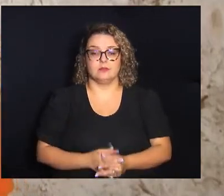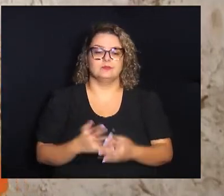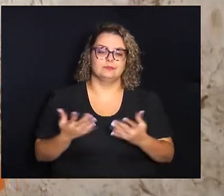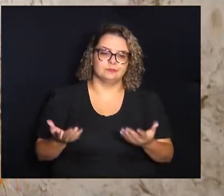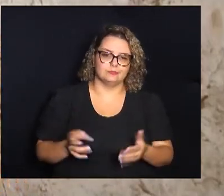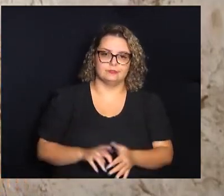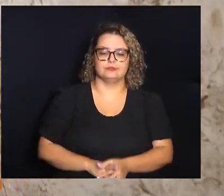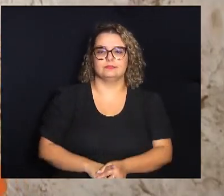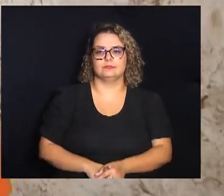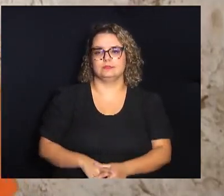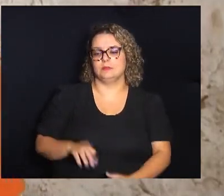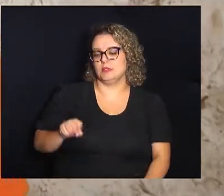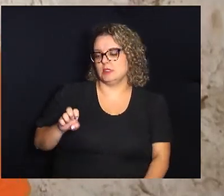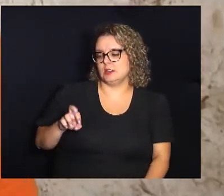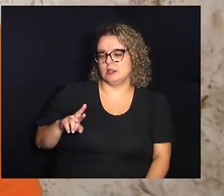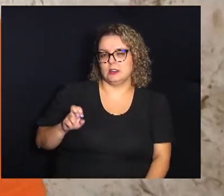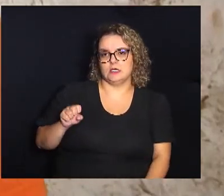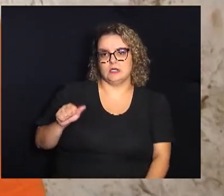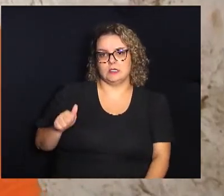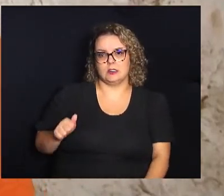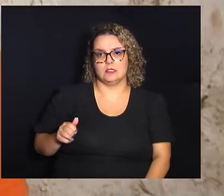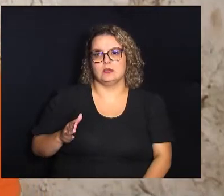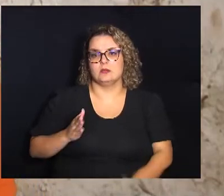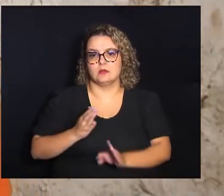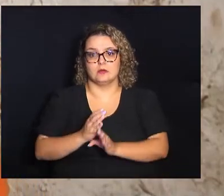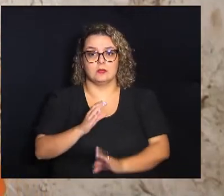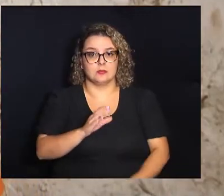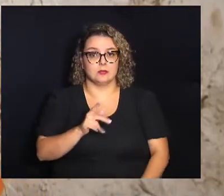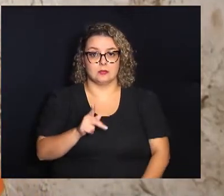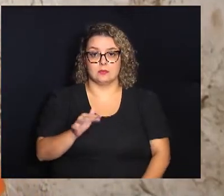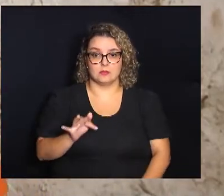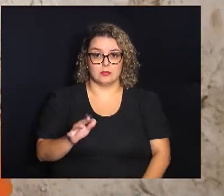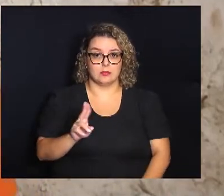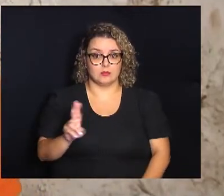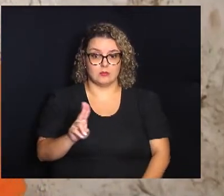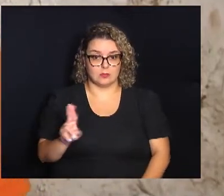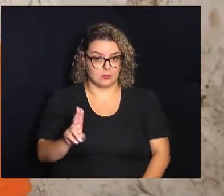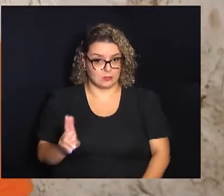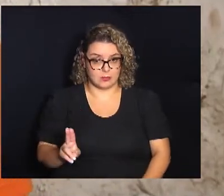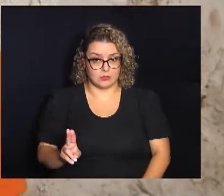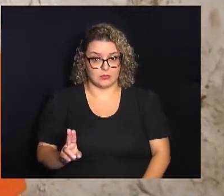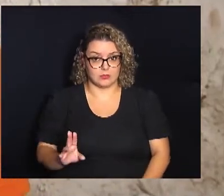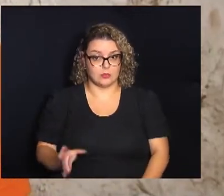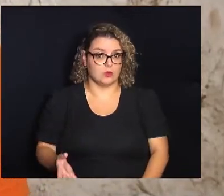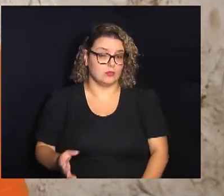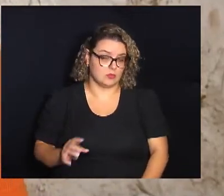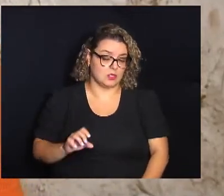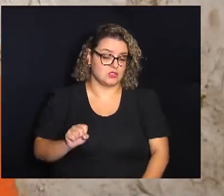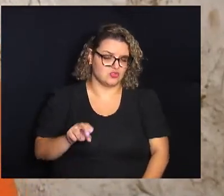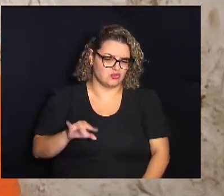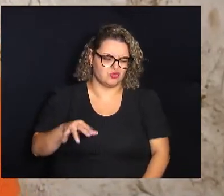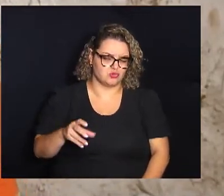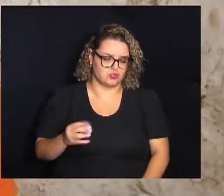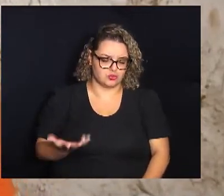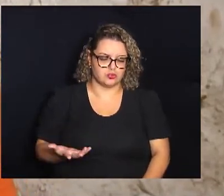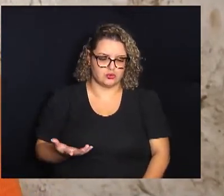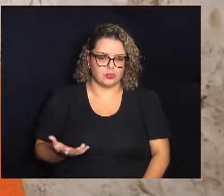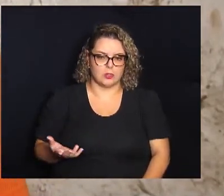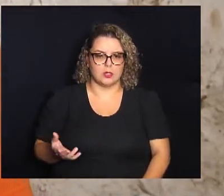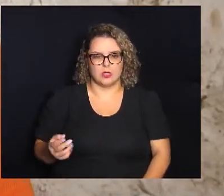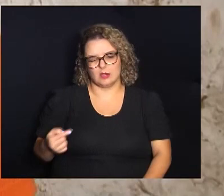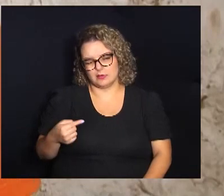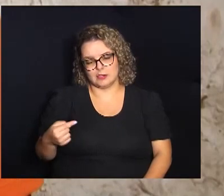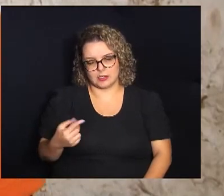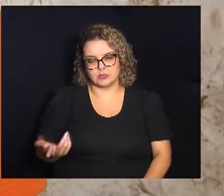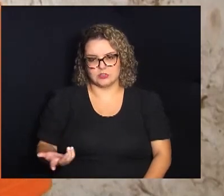foi no Serasa e descobriu que o meu CPF estava com o meu nome sujo já, de um tempo que haviam